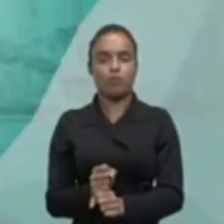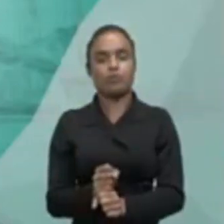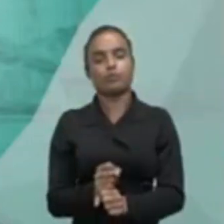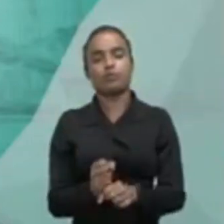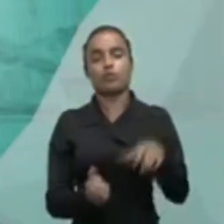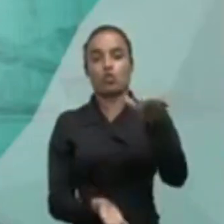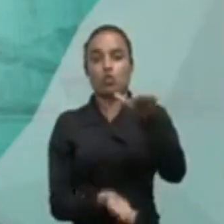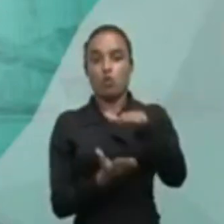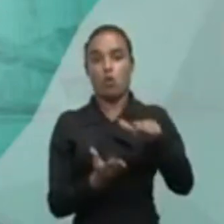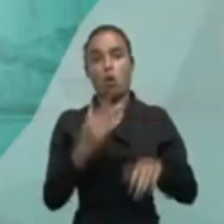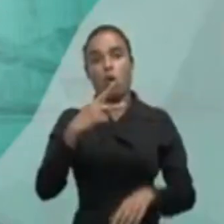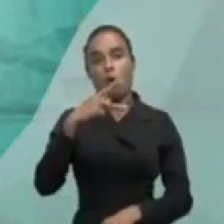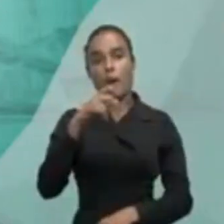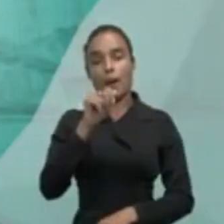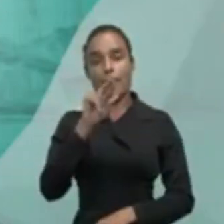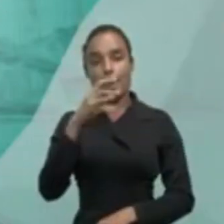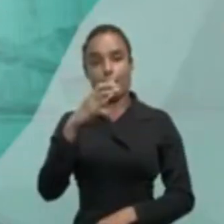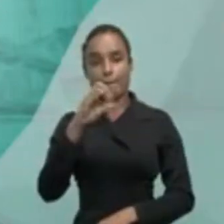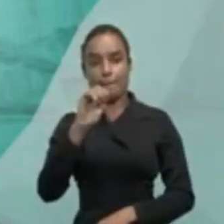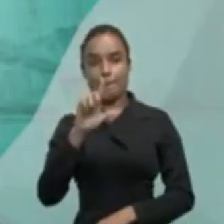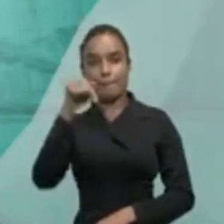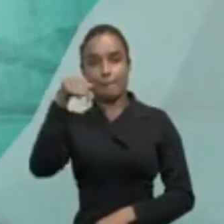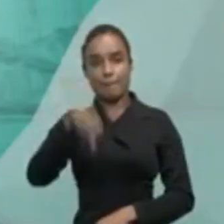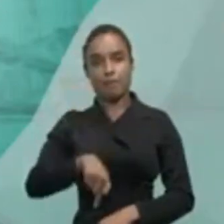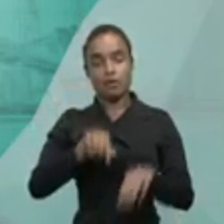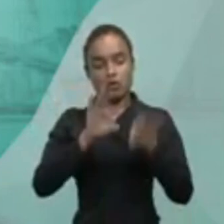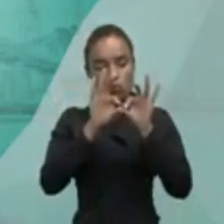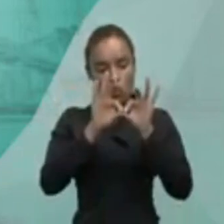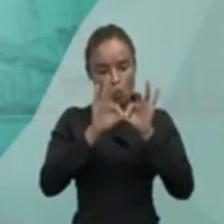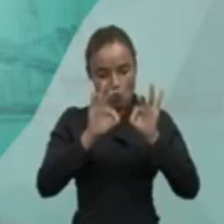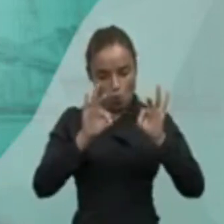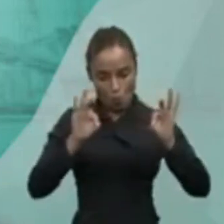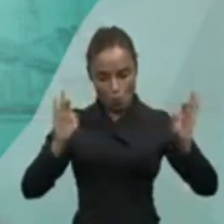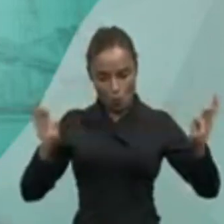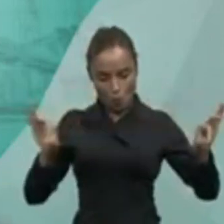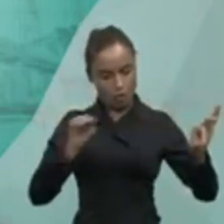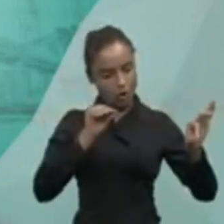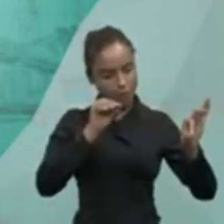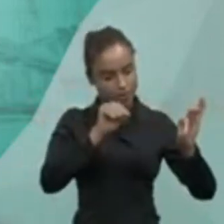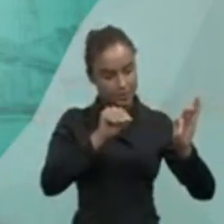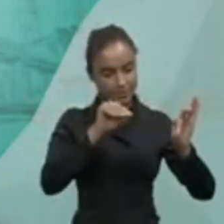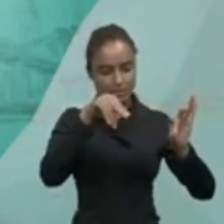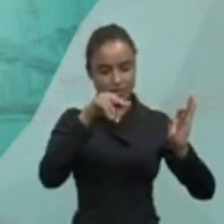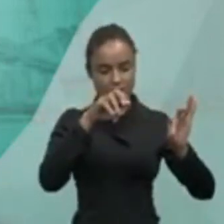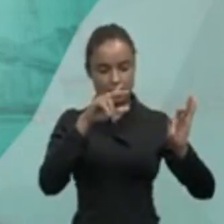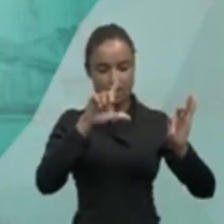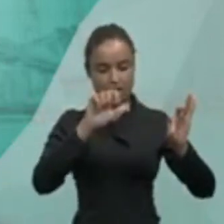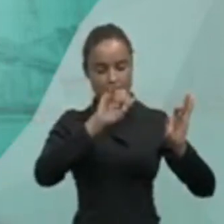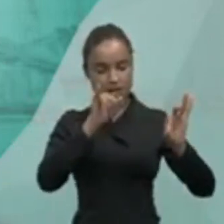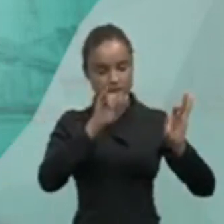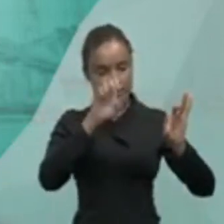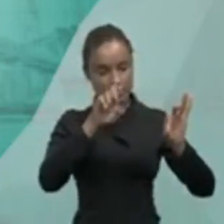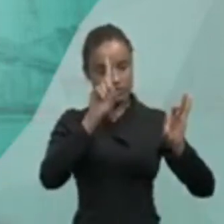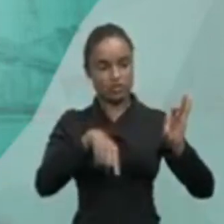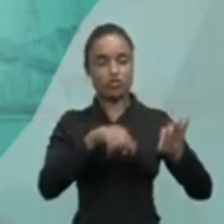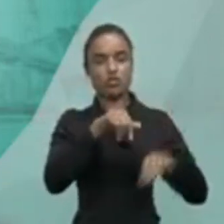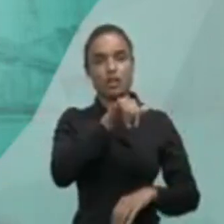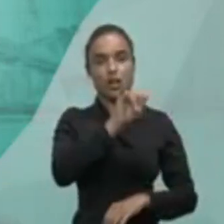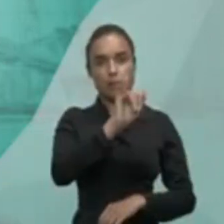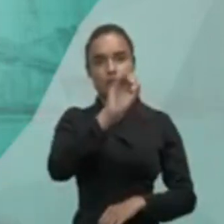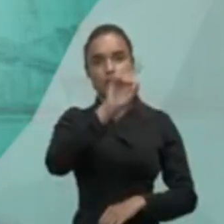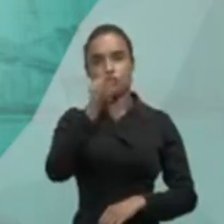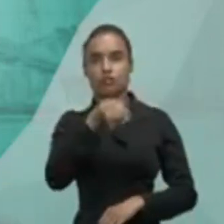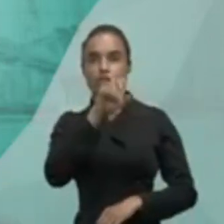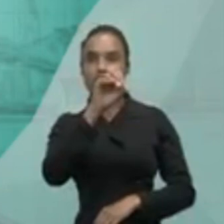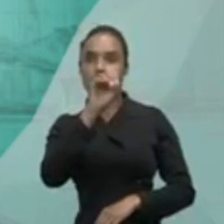da mesa colaborante, a linha neutra passa por dentro da laje e temos y igual a 0,8 vezes o x,